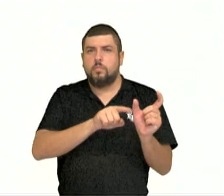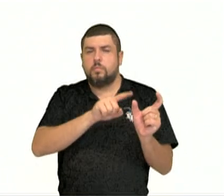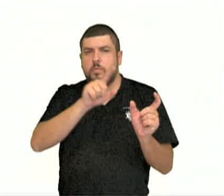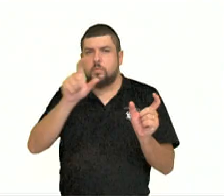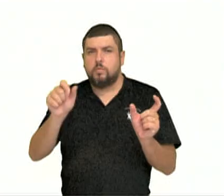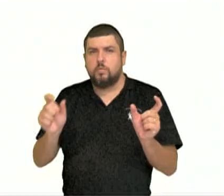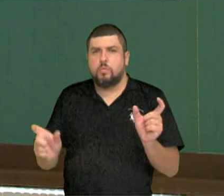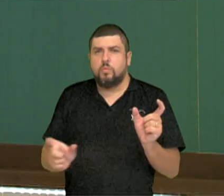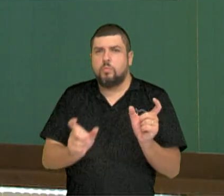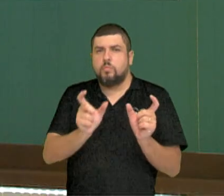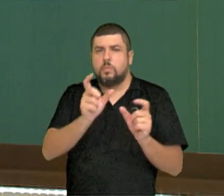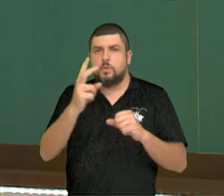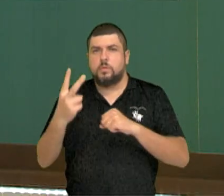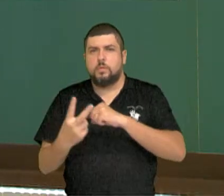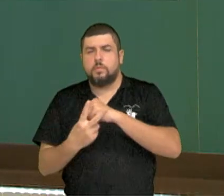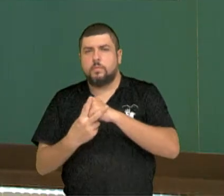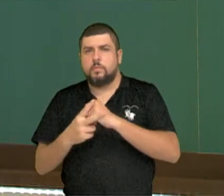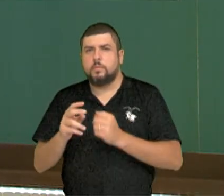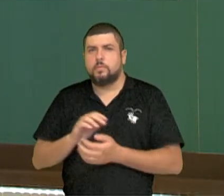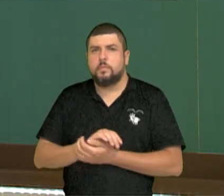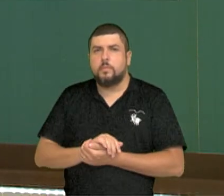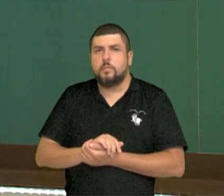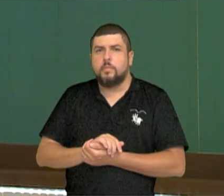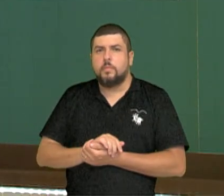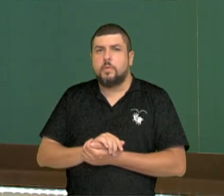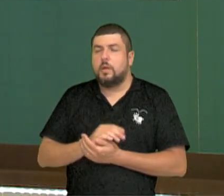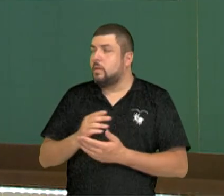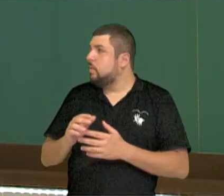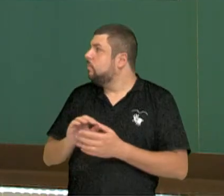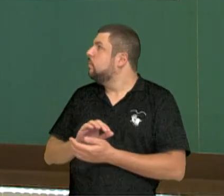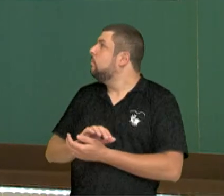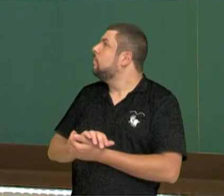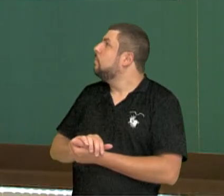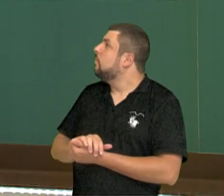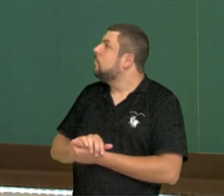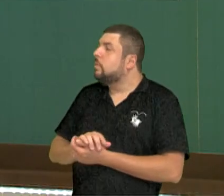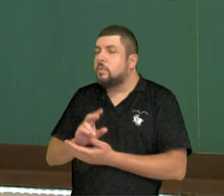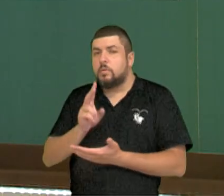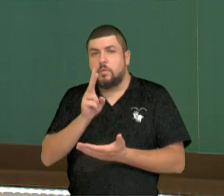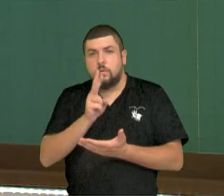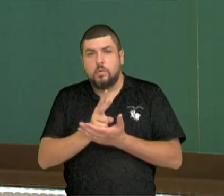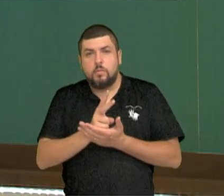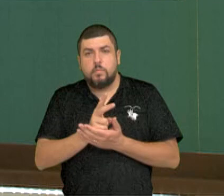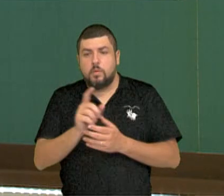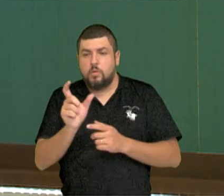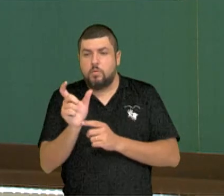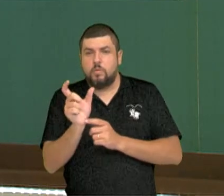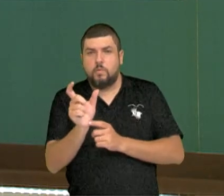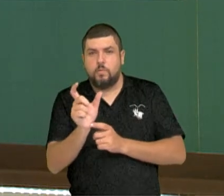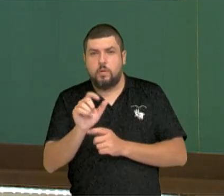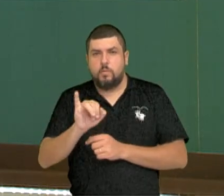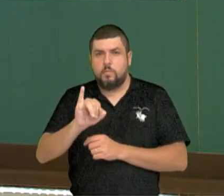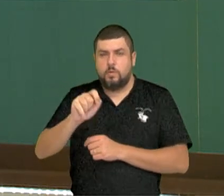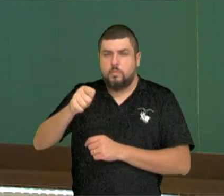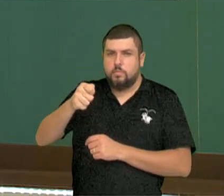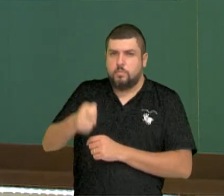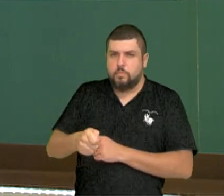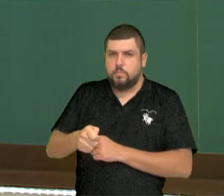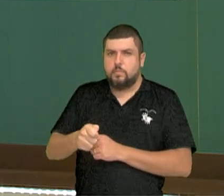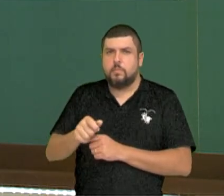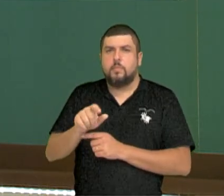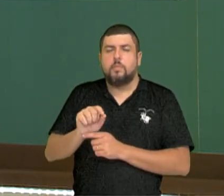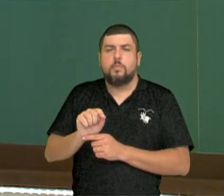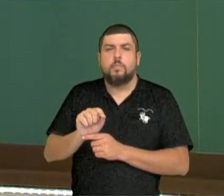el imperativo negativo. Então, sempre antes do verbo no imperativo, seja